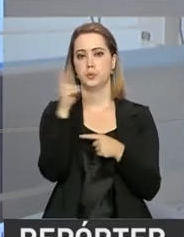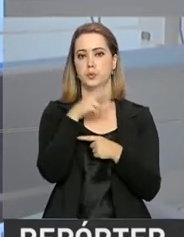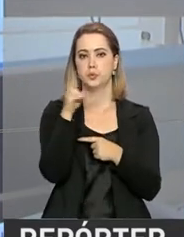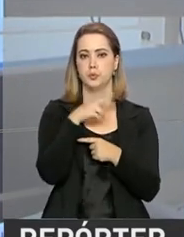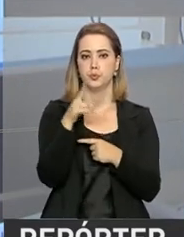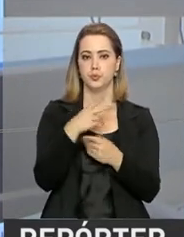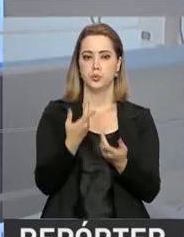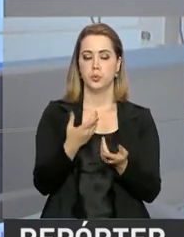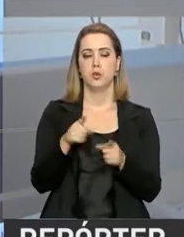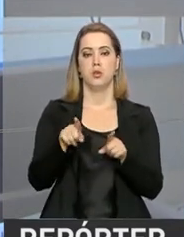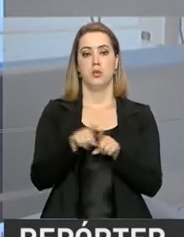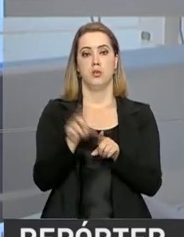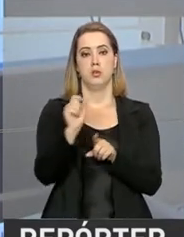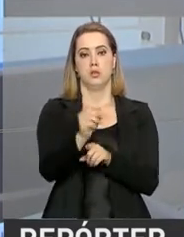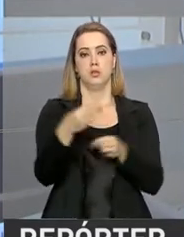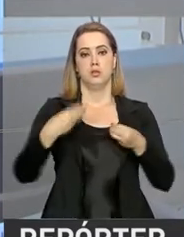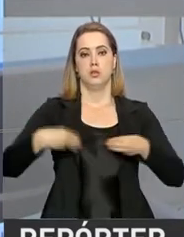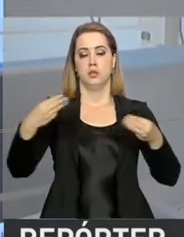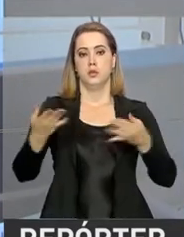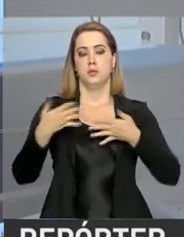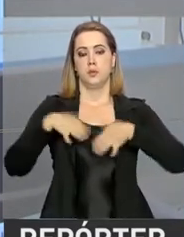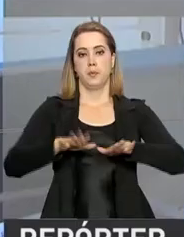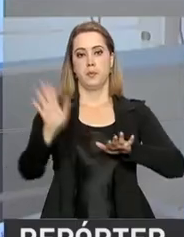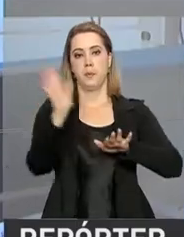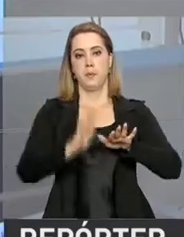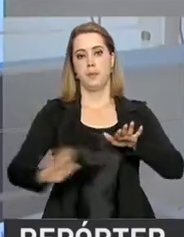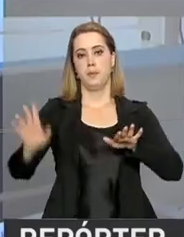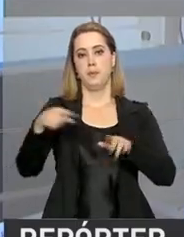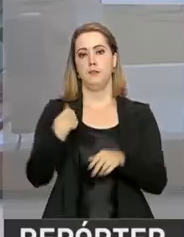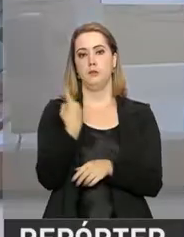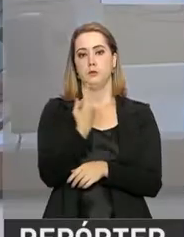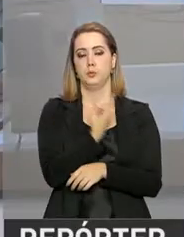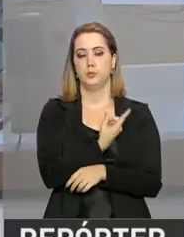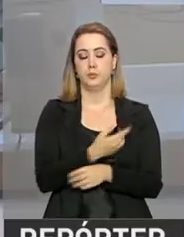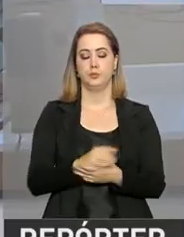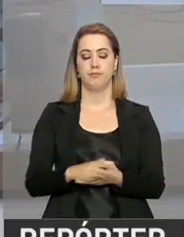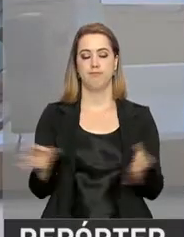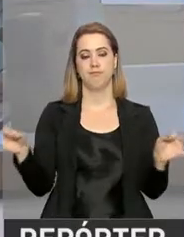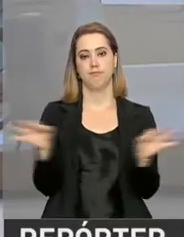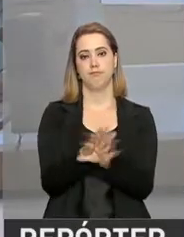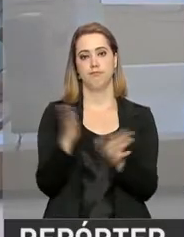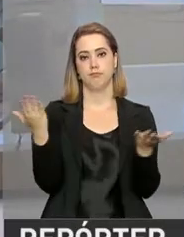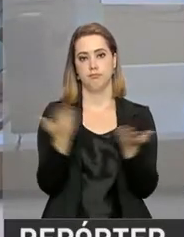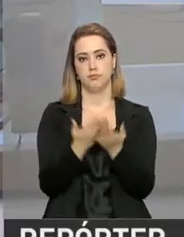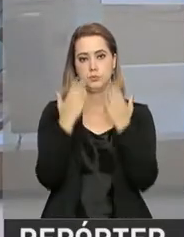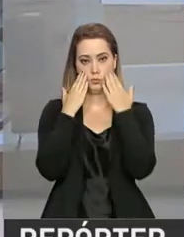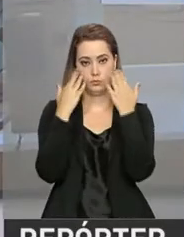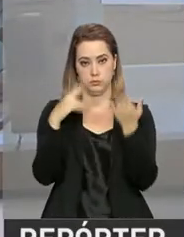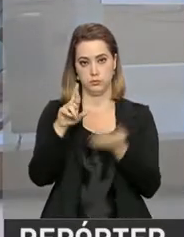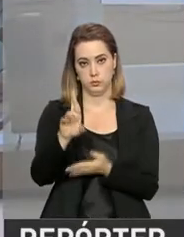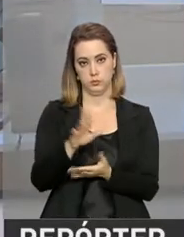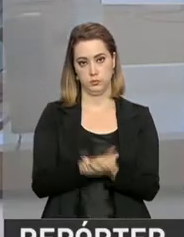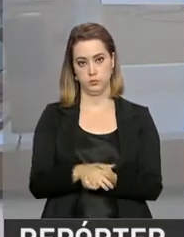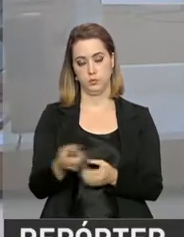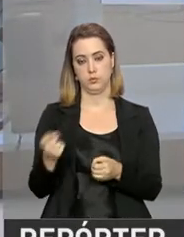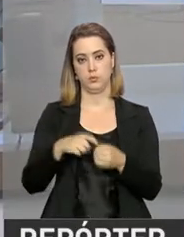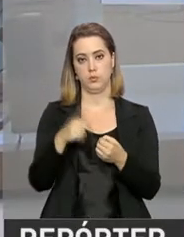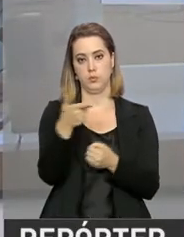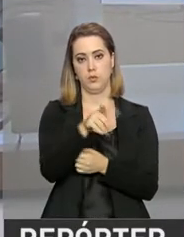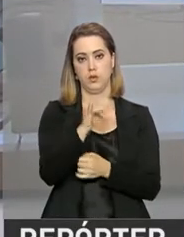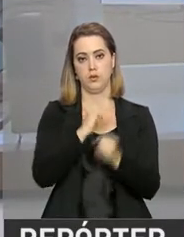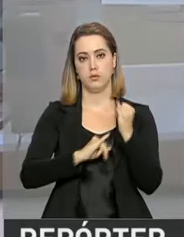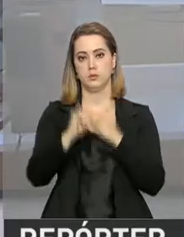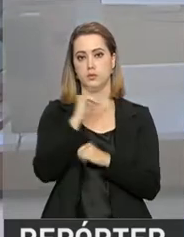ou calamidade pública ao ministério da integração nacional e se terminar esta edição do repórter nbr voltamos a qualquer